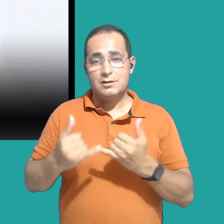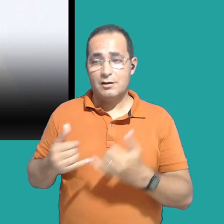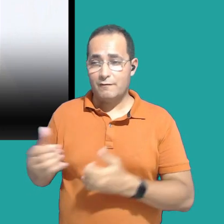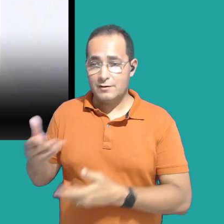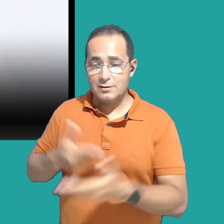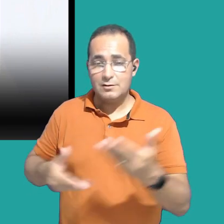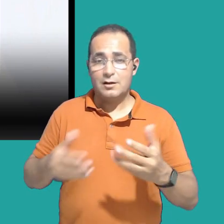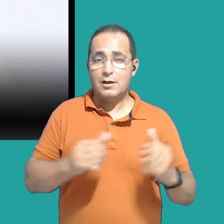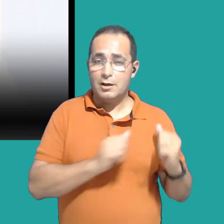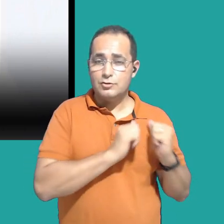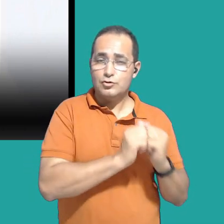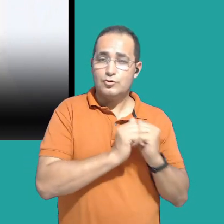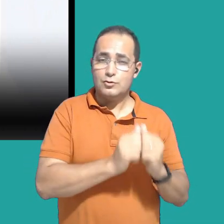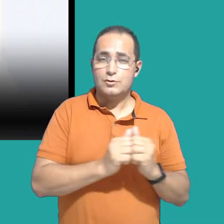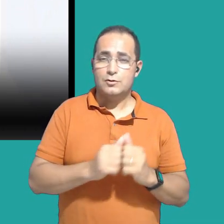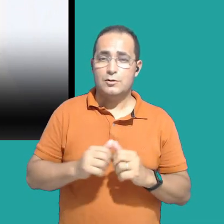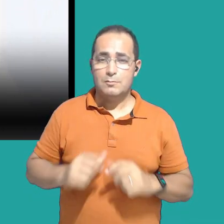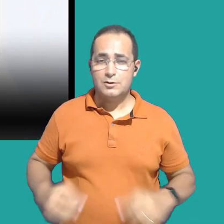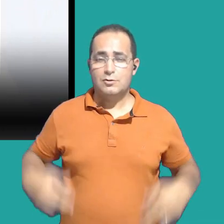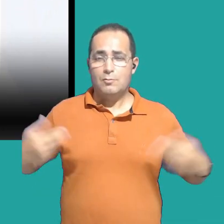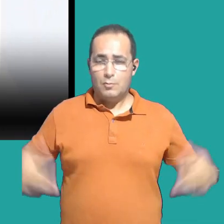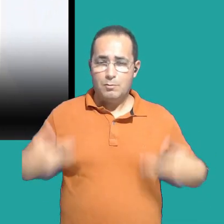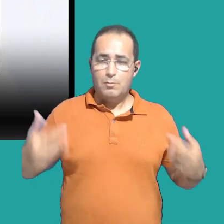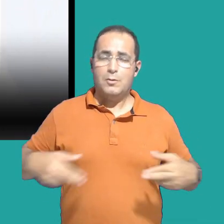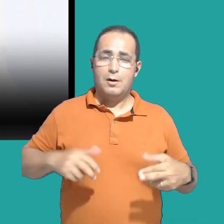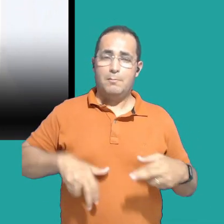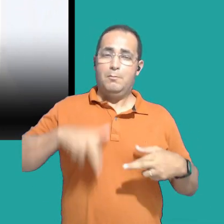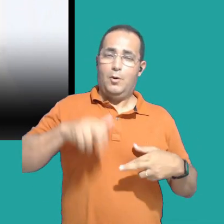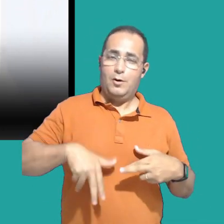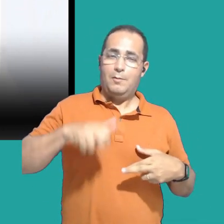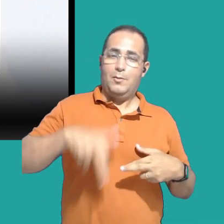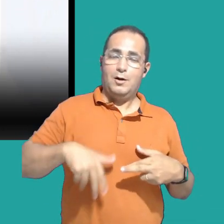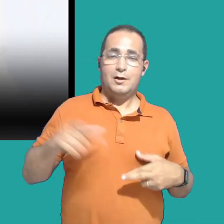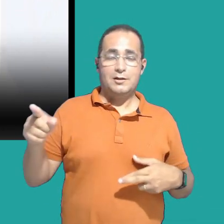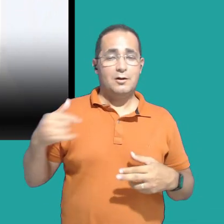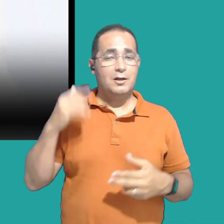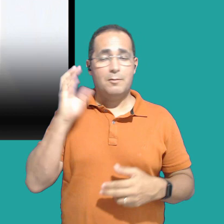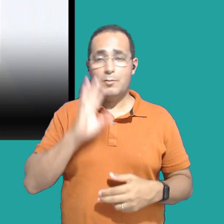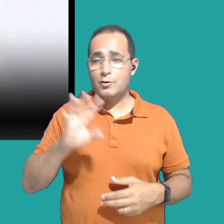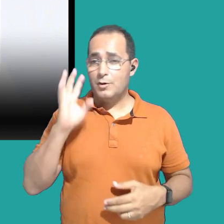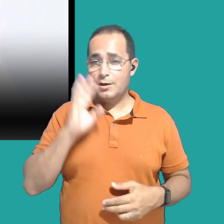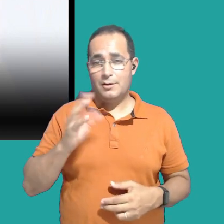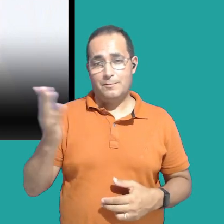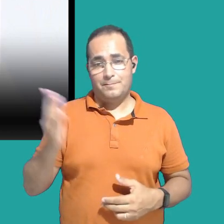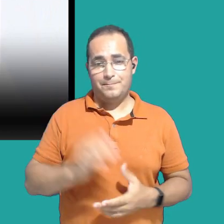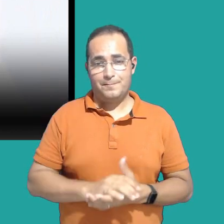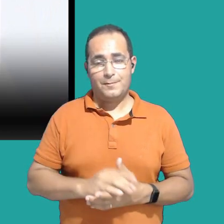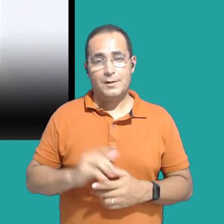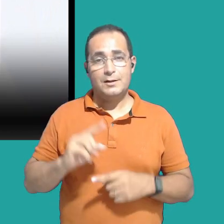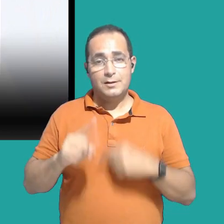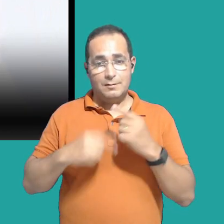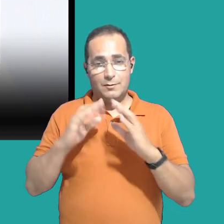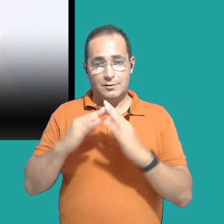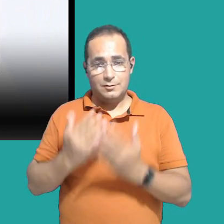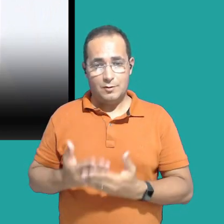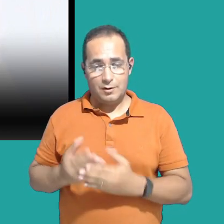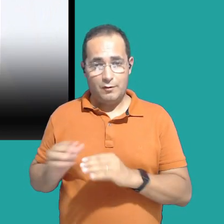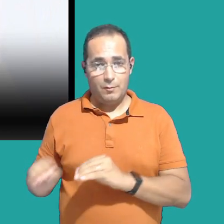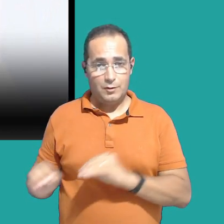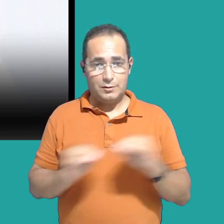a gente, todas as brincadeiras que ele fazia com os alunos, ele fazia comigo também, me ensinou a pular corda, e fazia um monte de coisa, assim, ele era muito